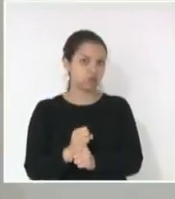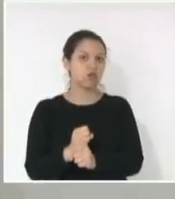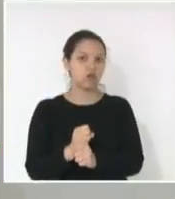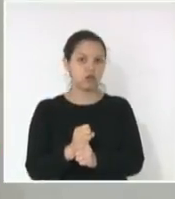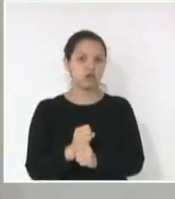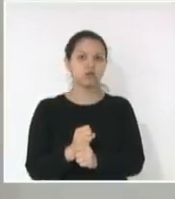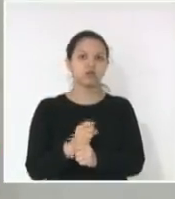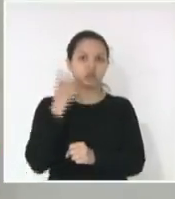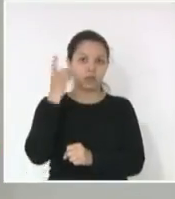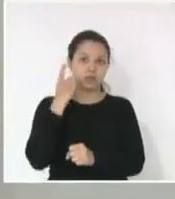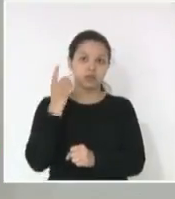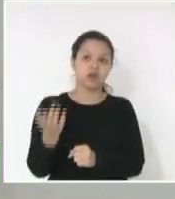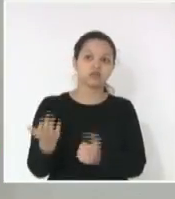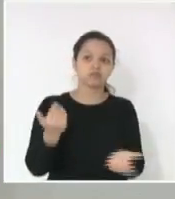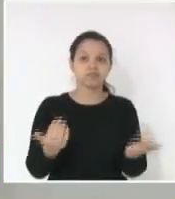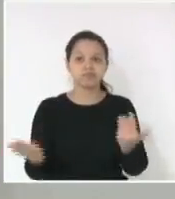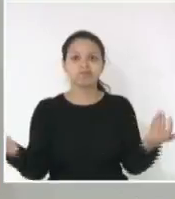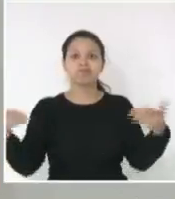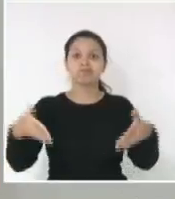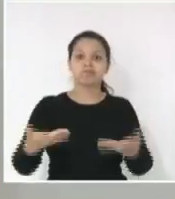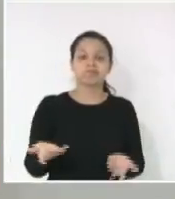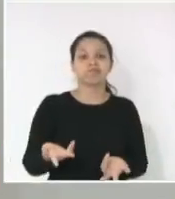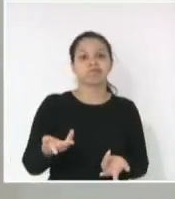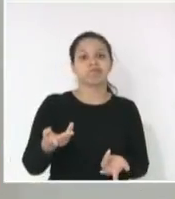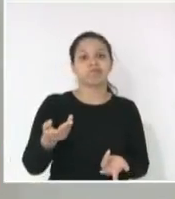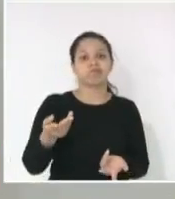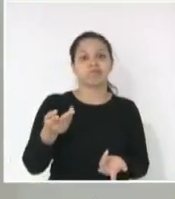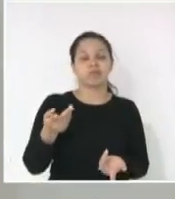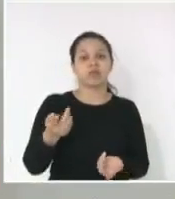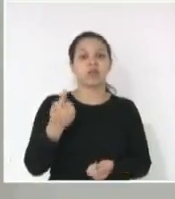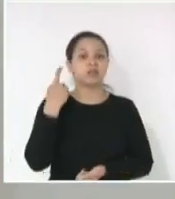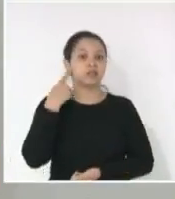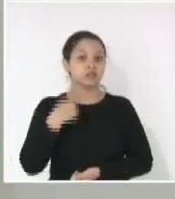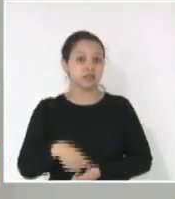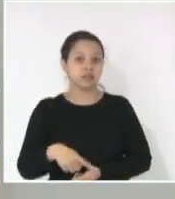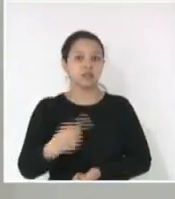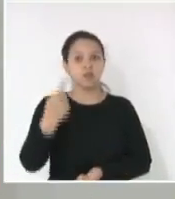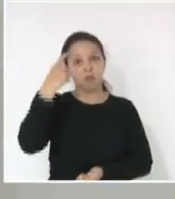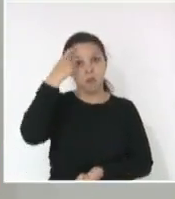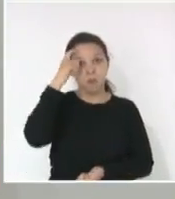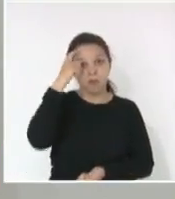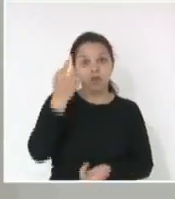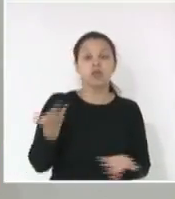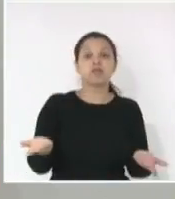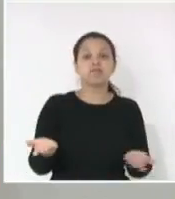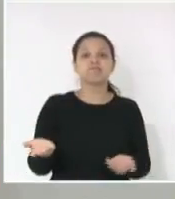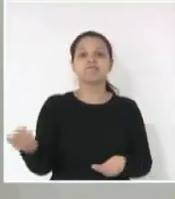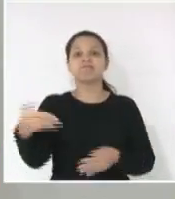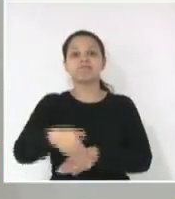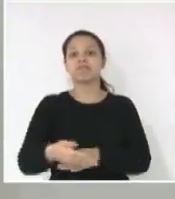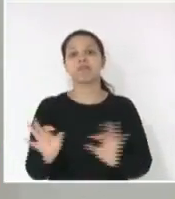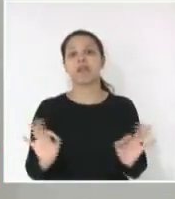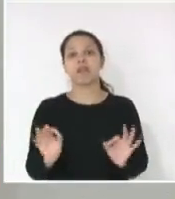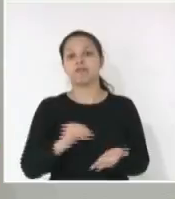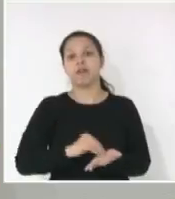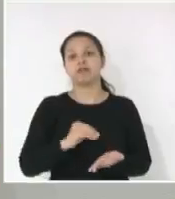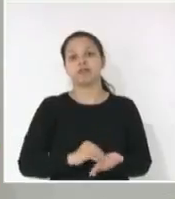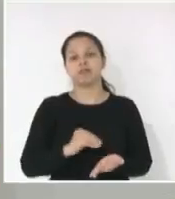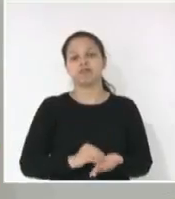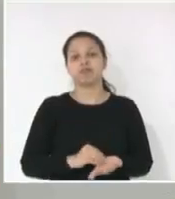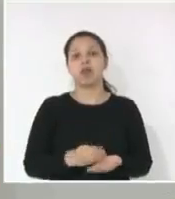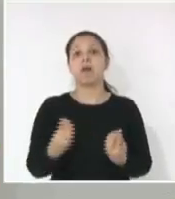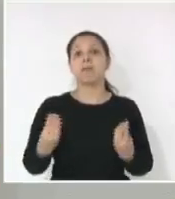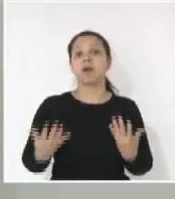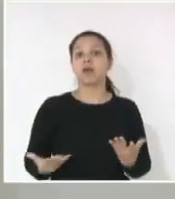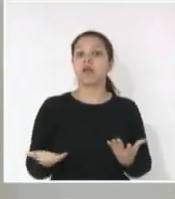elevado hoje, deputado Silvio Drevik, deputado Comim, para que o projeto que foi aprovado hoje